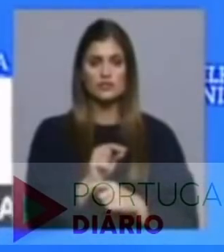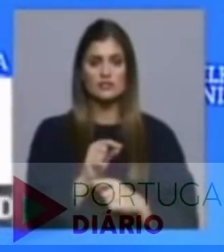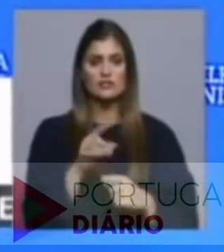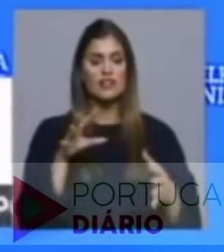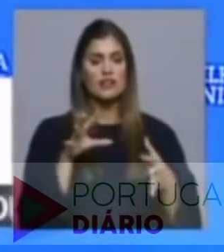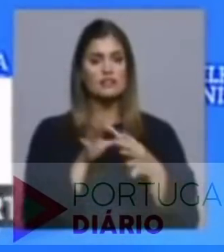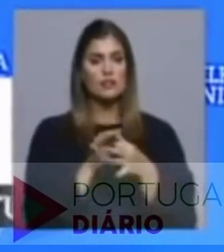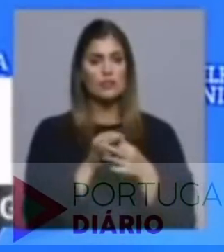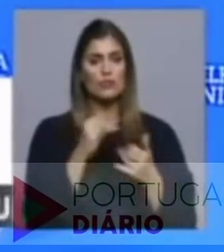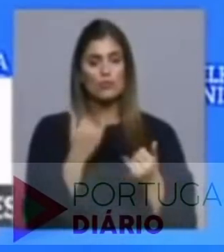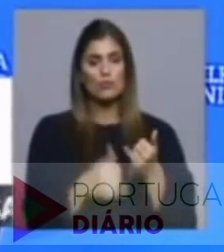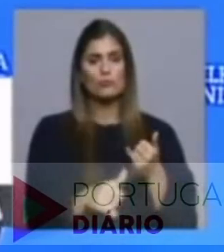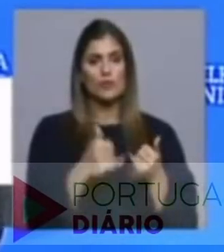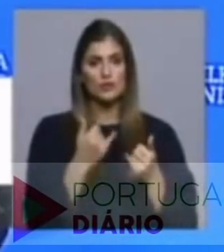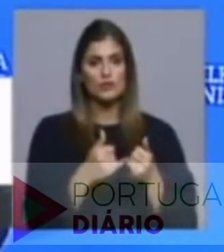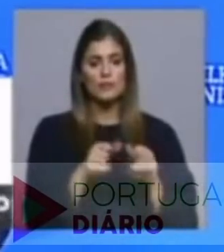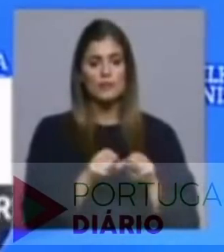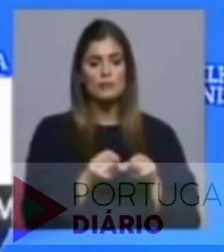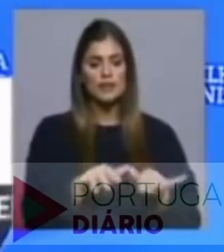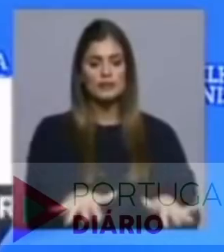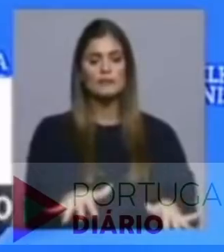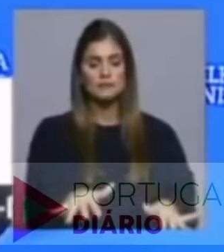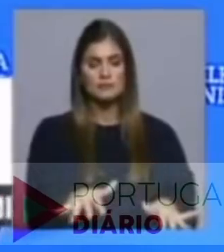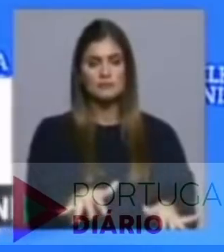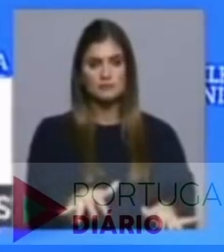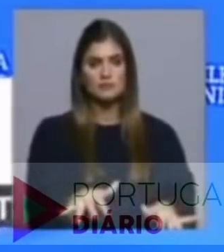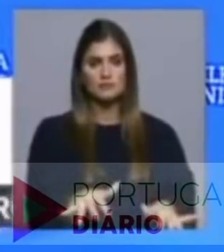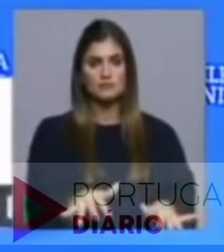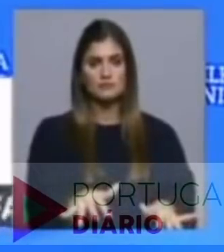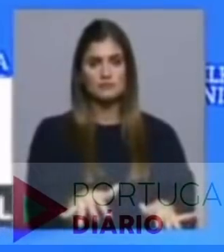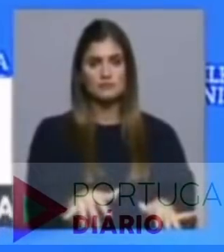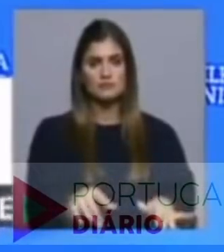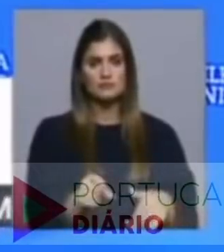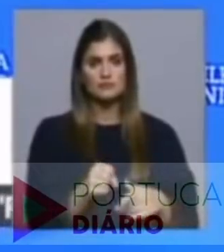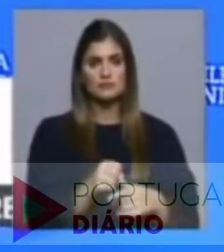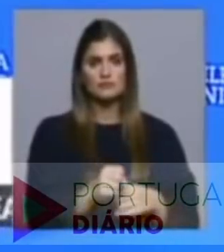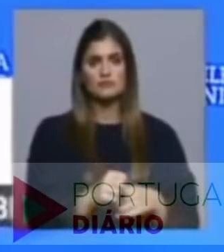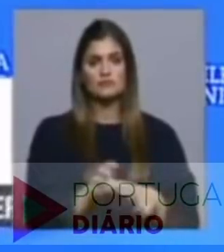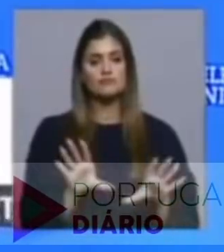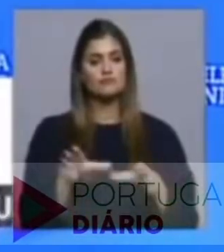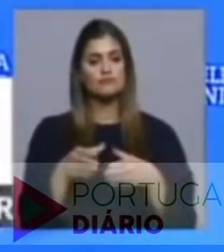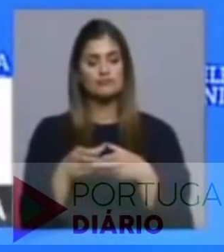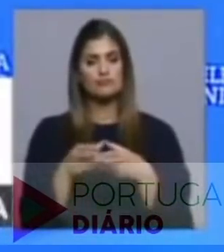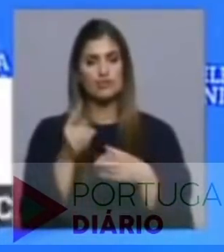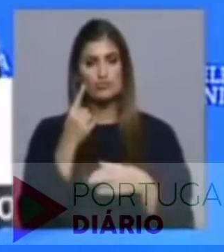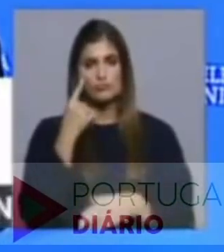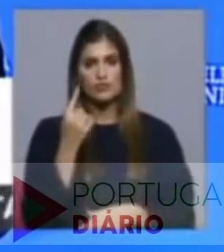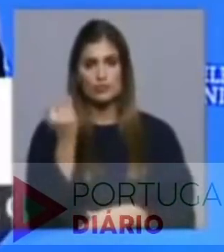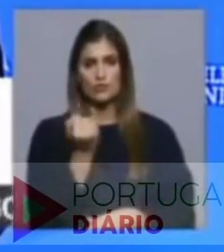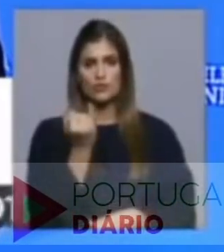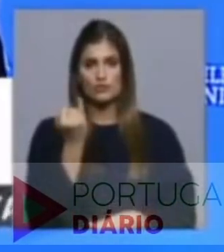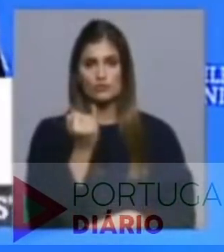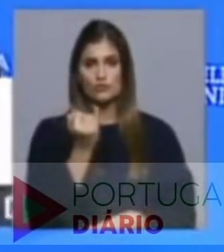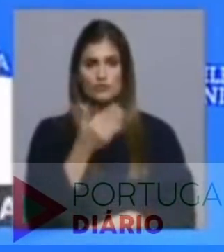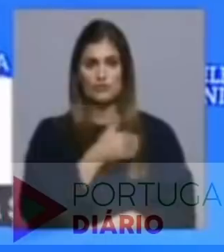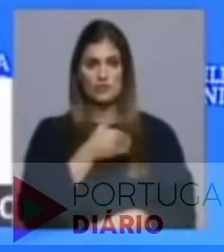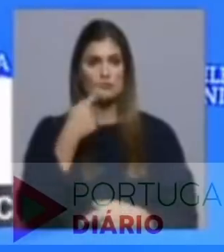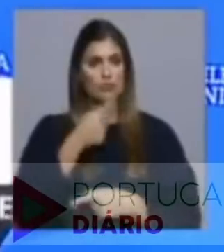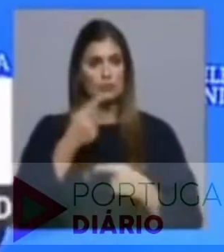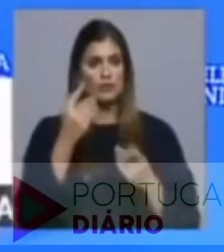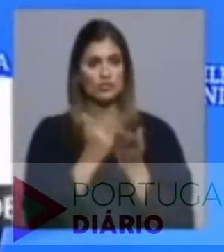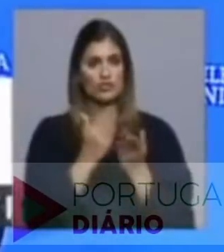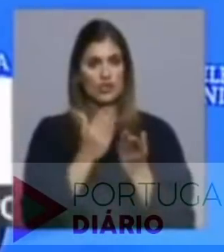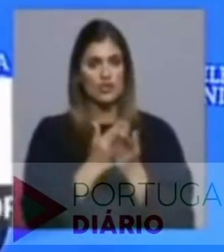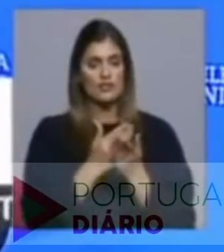com o risco da pandemia que o conjunto de especialistas do Instituto Nacional de Saúde Pública e da Escola de